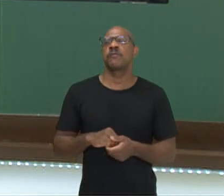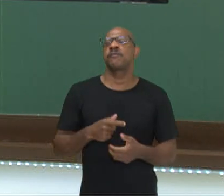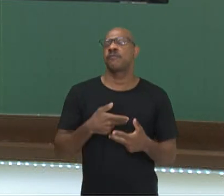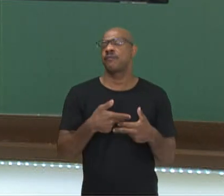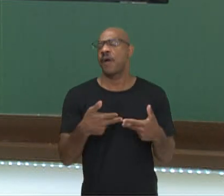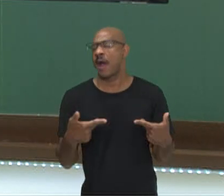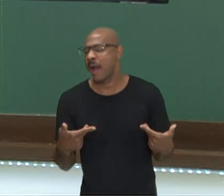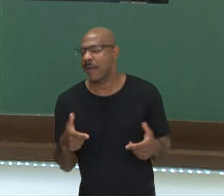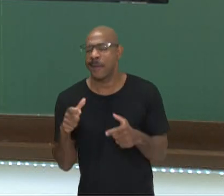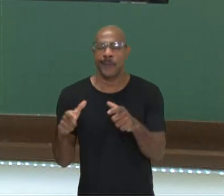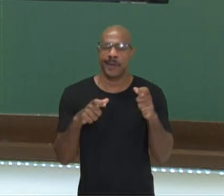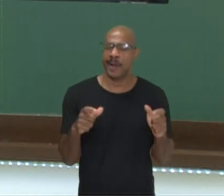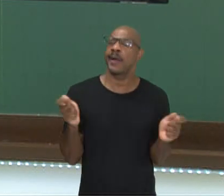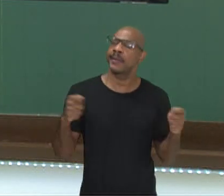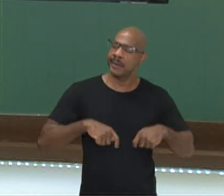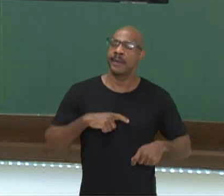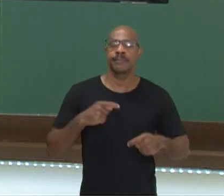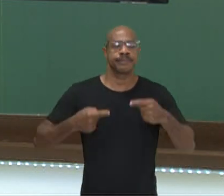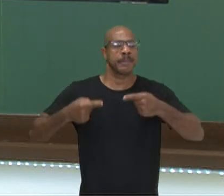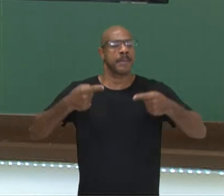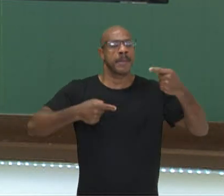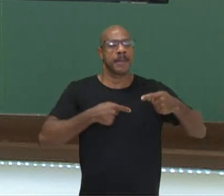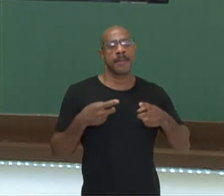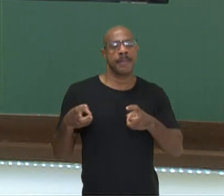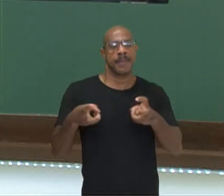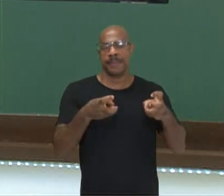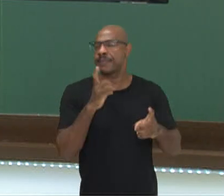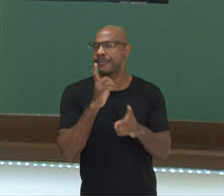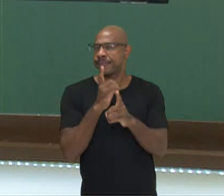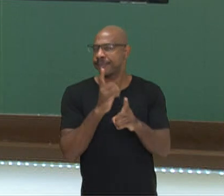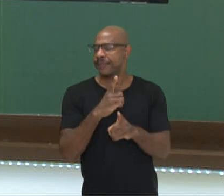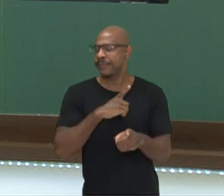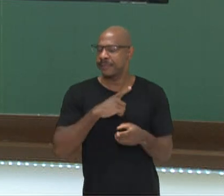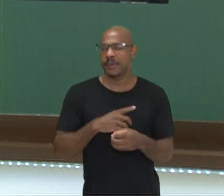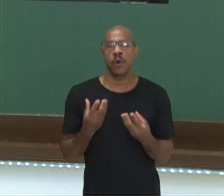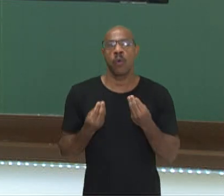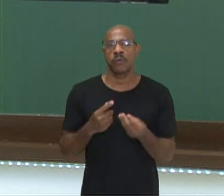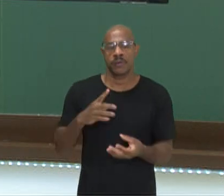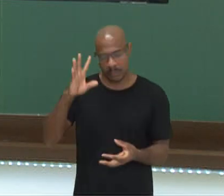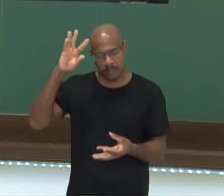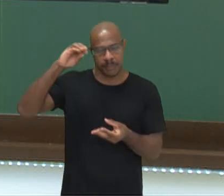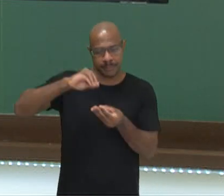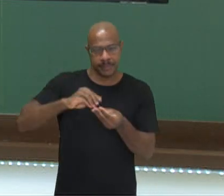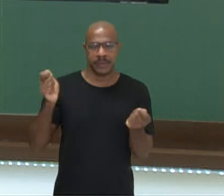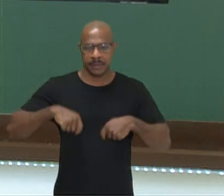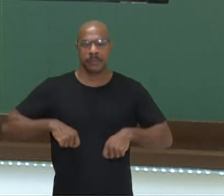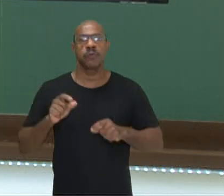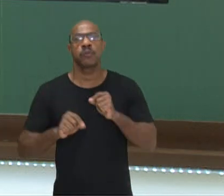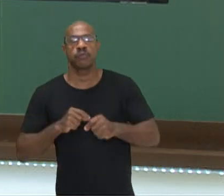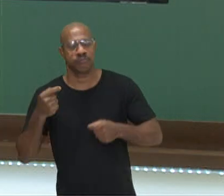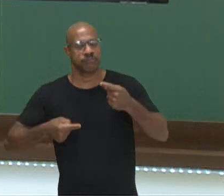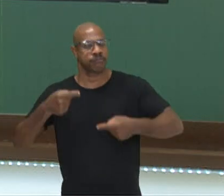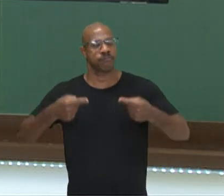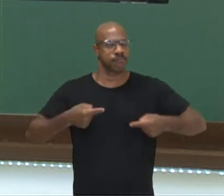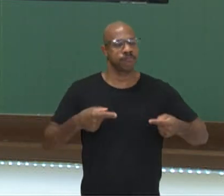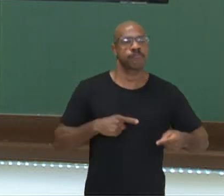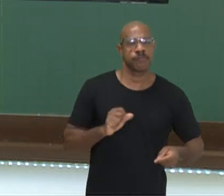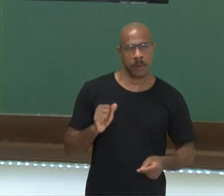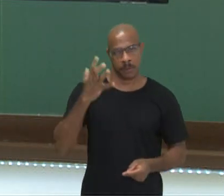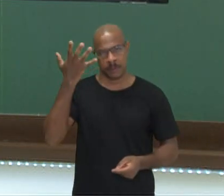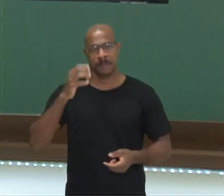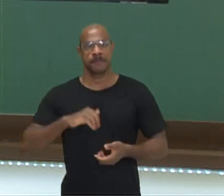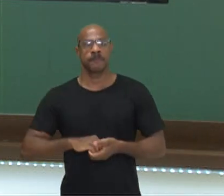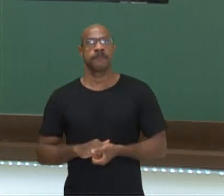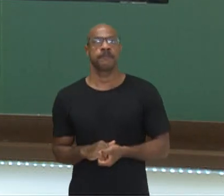lugares onde há divergência de opinião, onde precisa chegar a uma conclusão, temos a possibilidade de um debate acontecer.